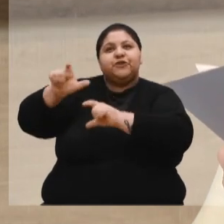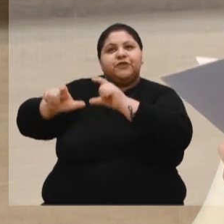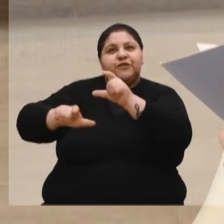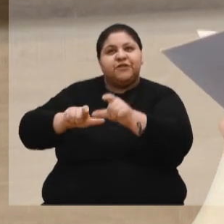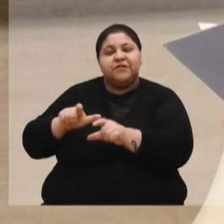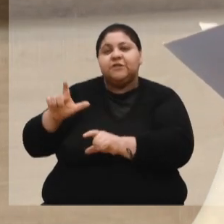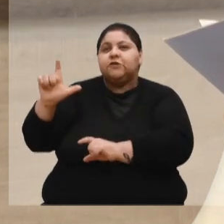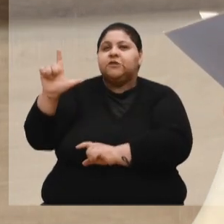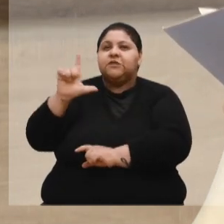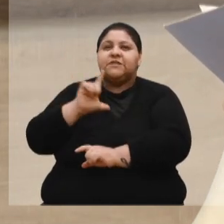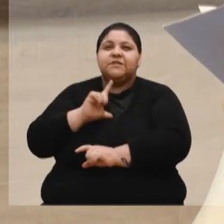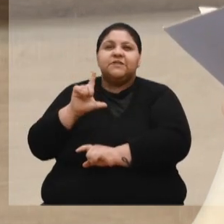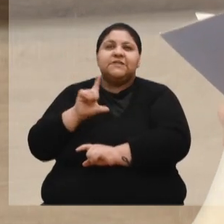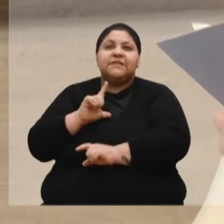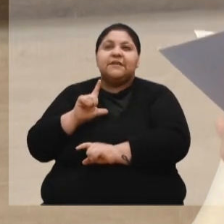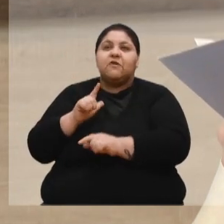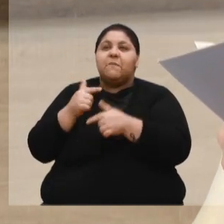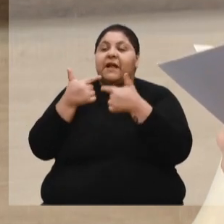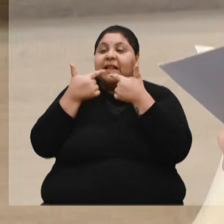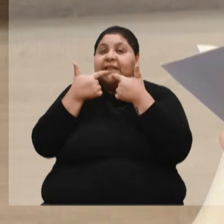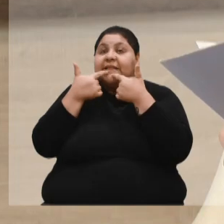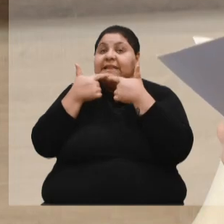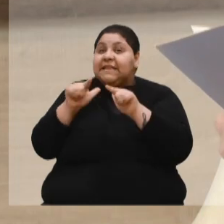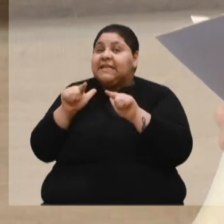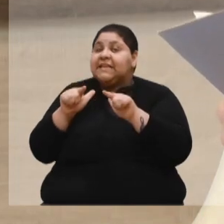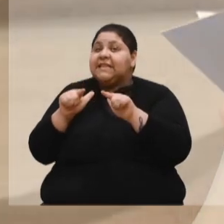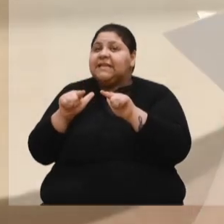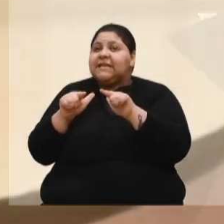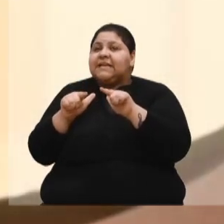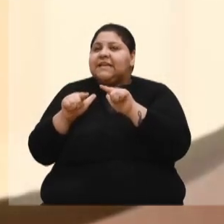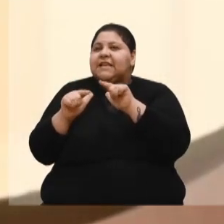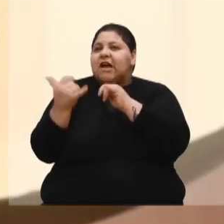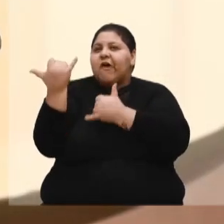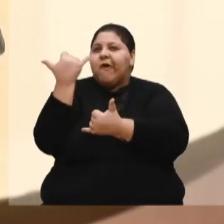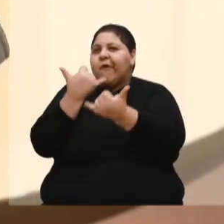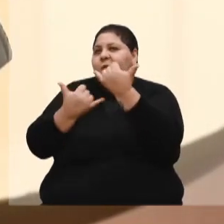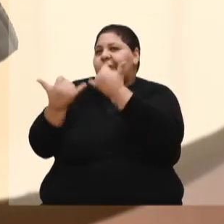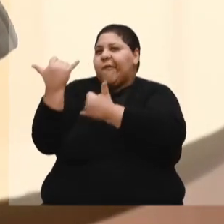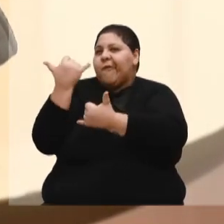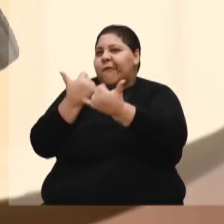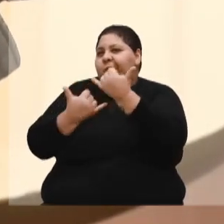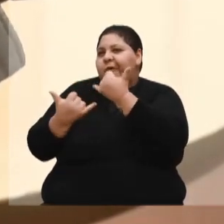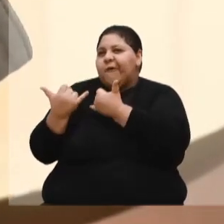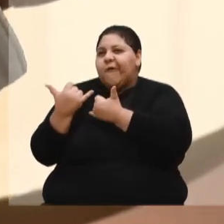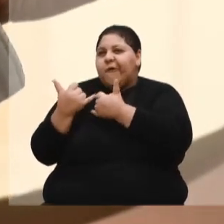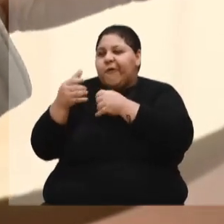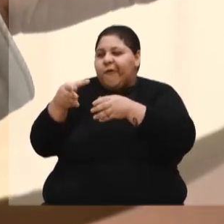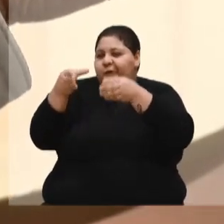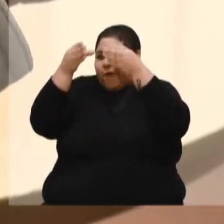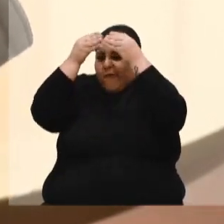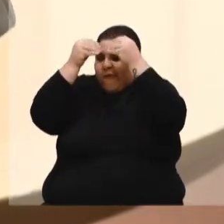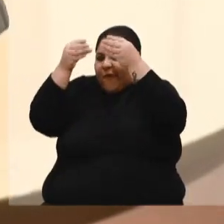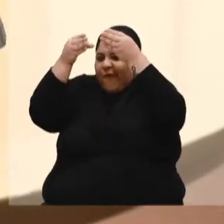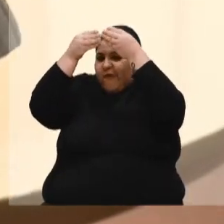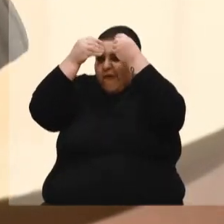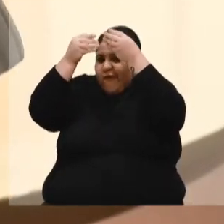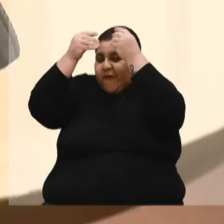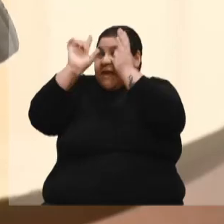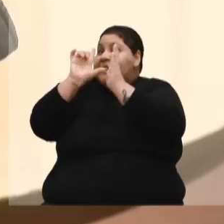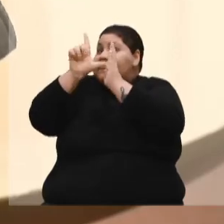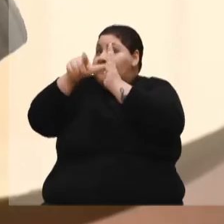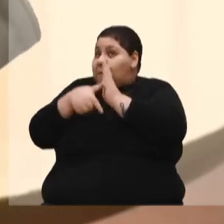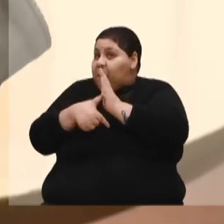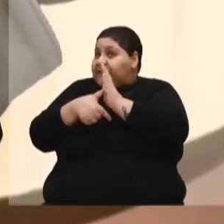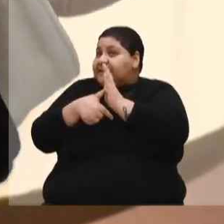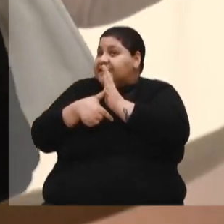gente que tem uma língua e coleções de coisas para guardar e